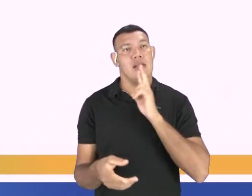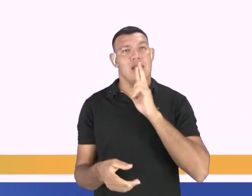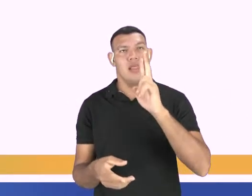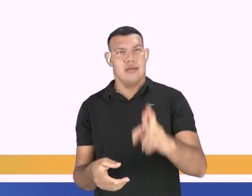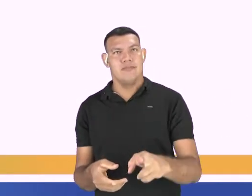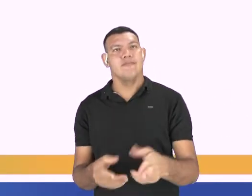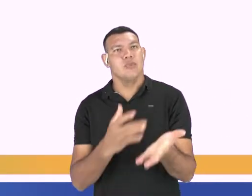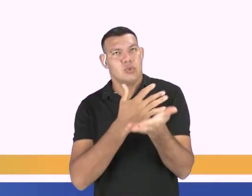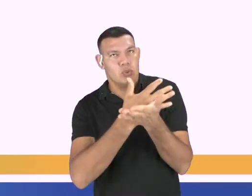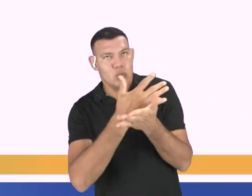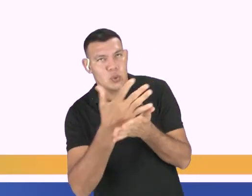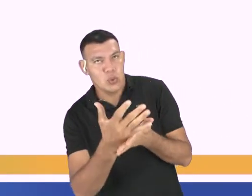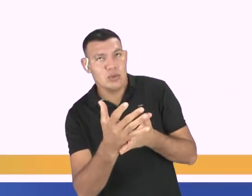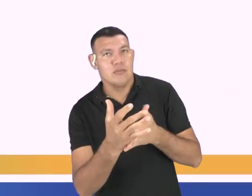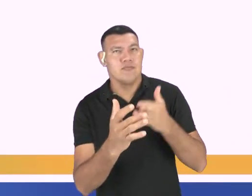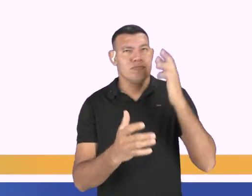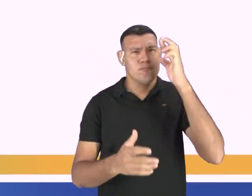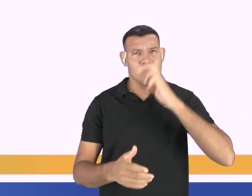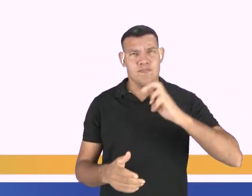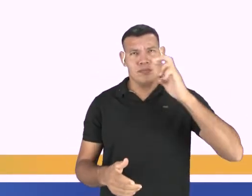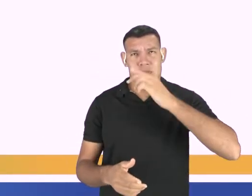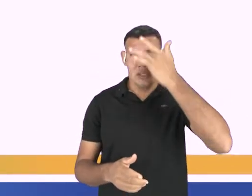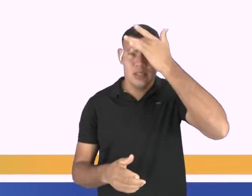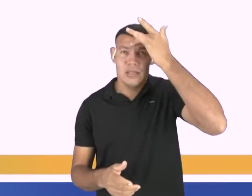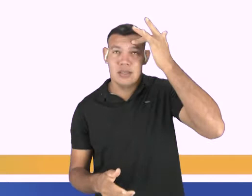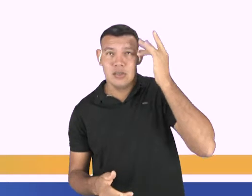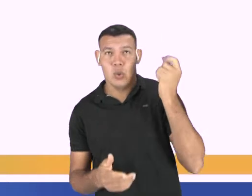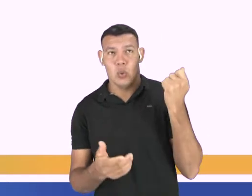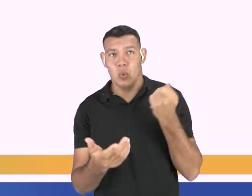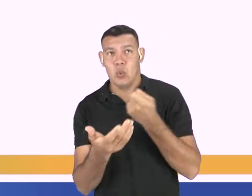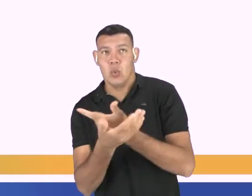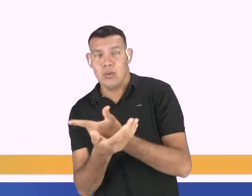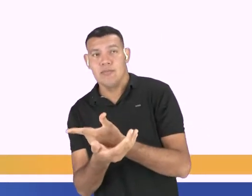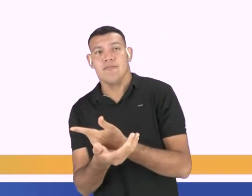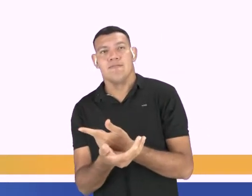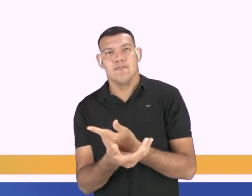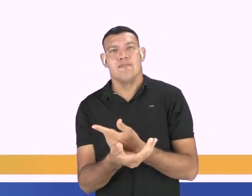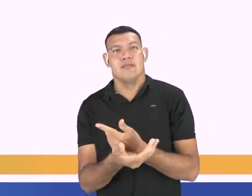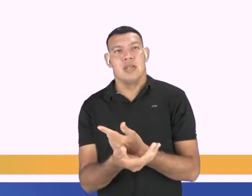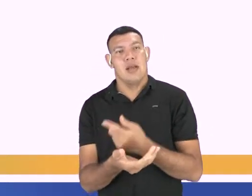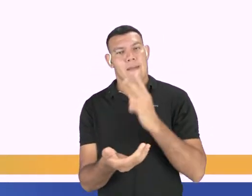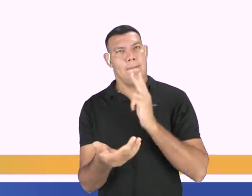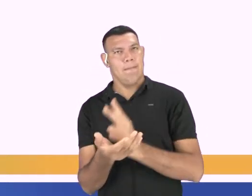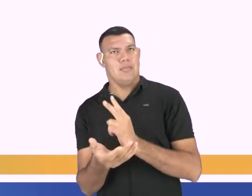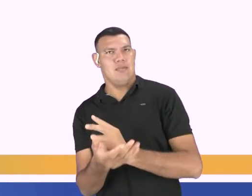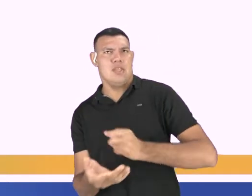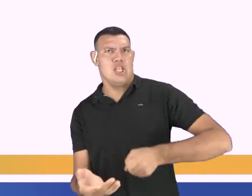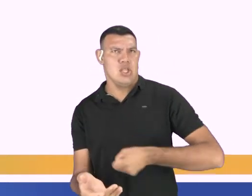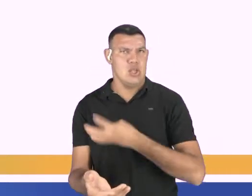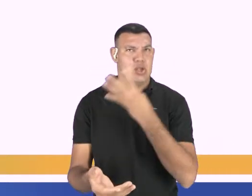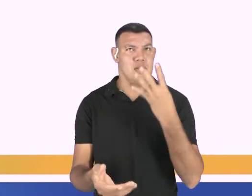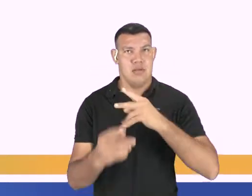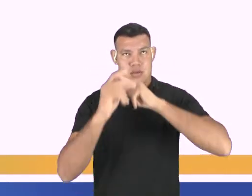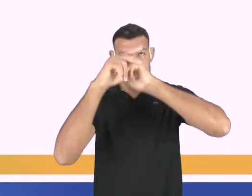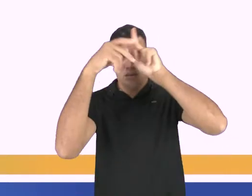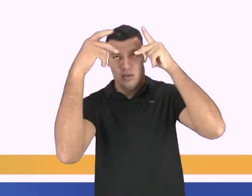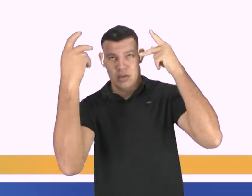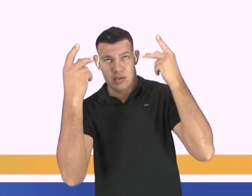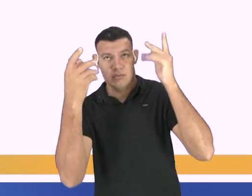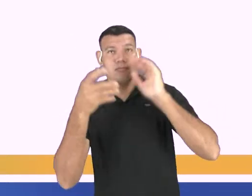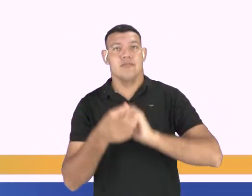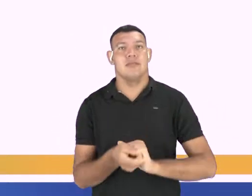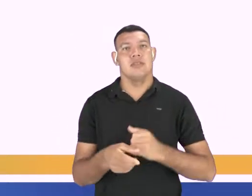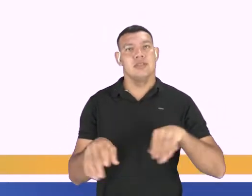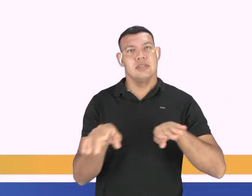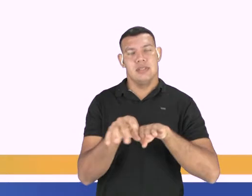que 15 corresponde aí à quantidade, né, de prendedores de cabelo na embalagem e 6 corresponde à